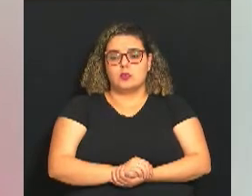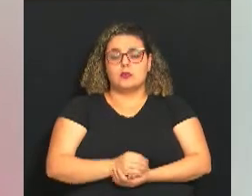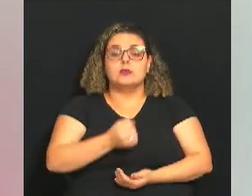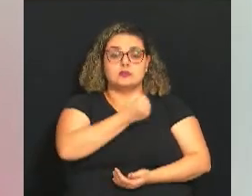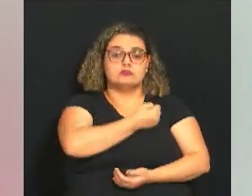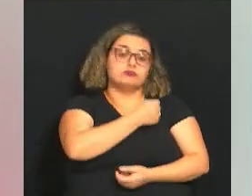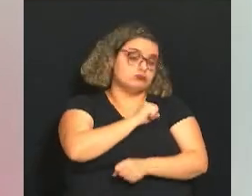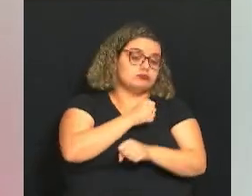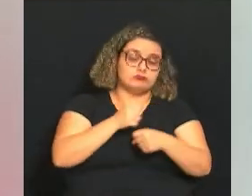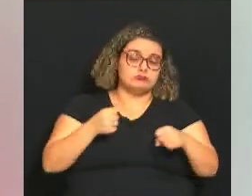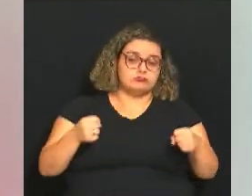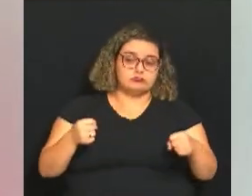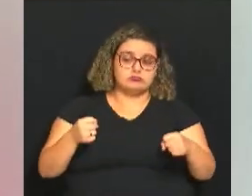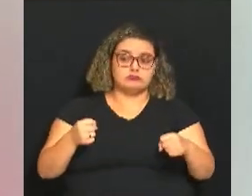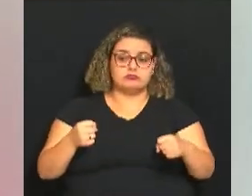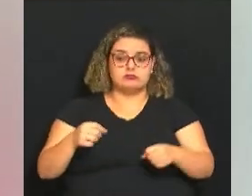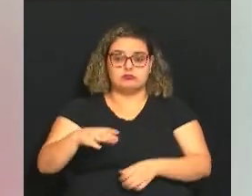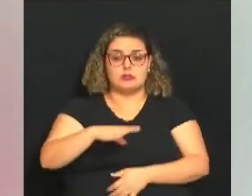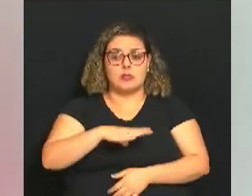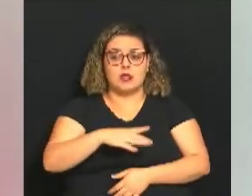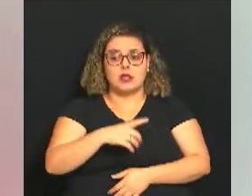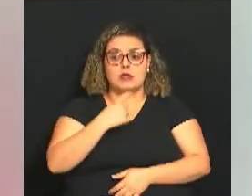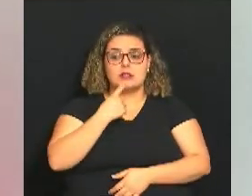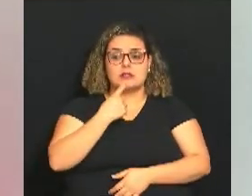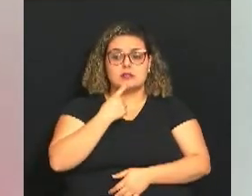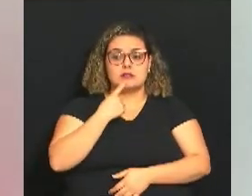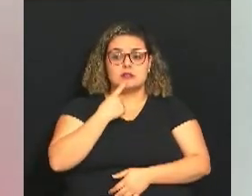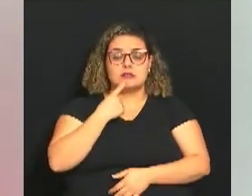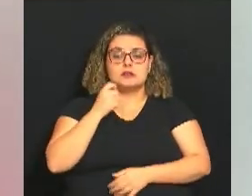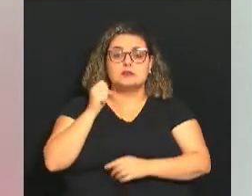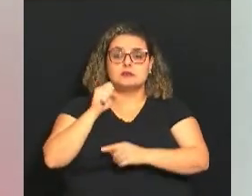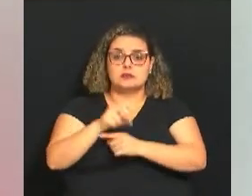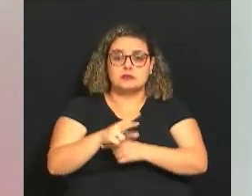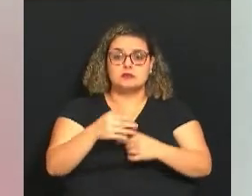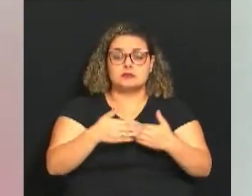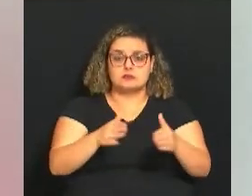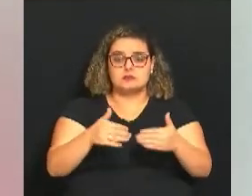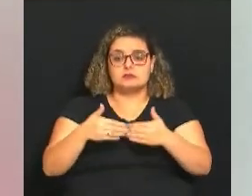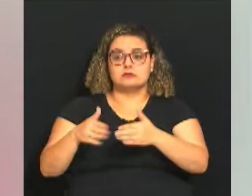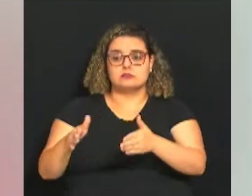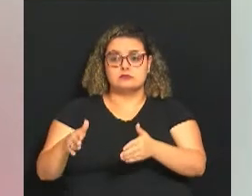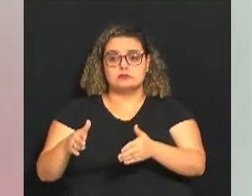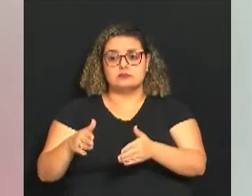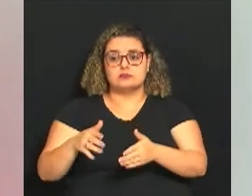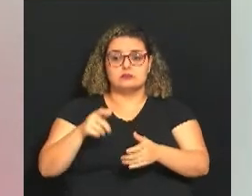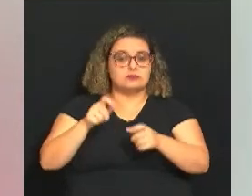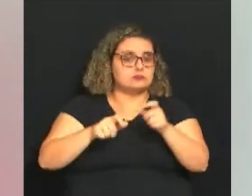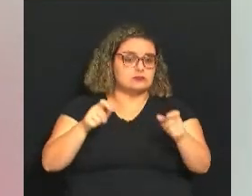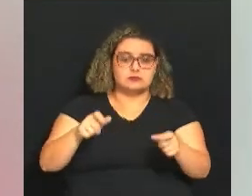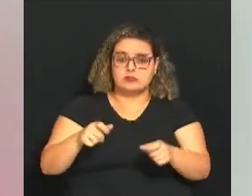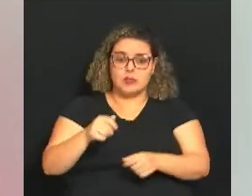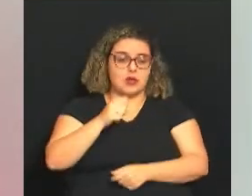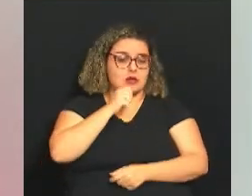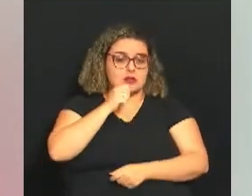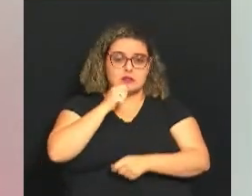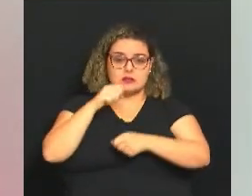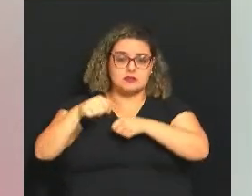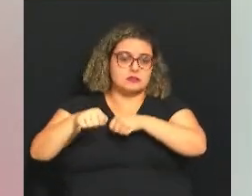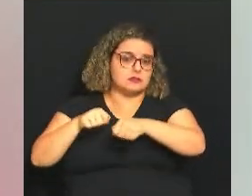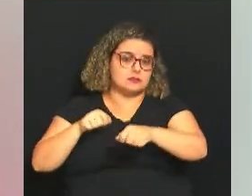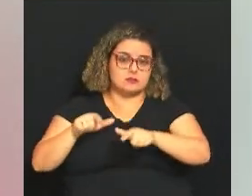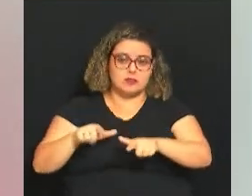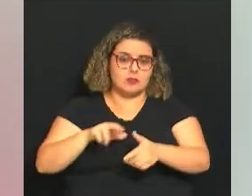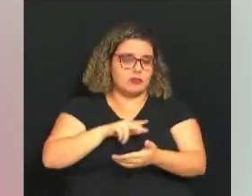né, principalmente na cidade de Campinas, de vagas em aberto, e mesmo aqueles que não se formaram ainda têm muitas possibilidades.